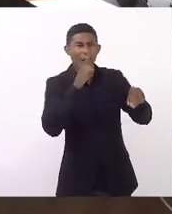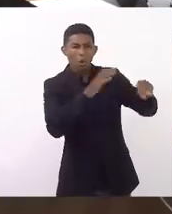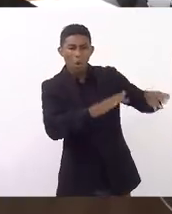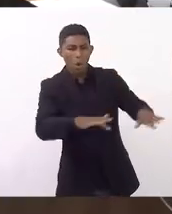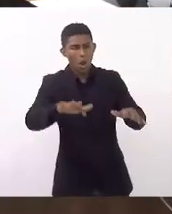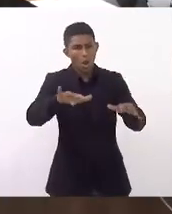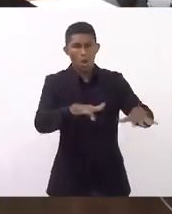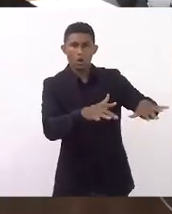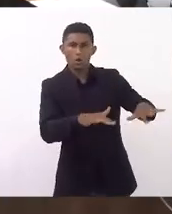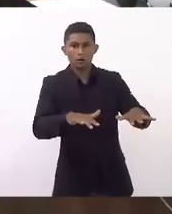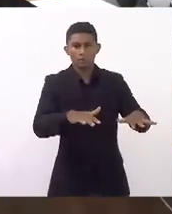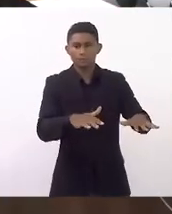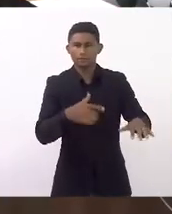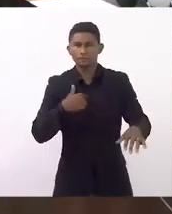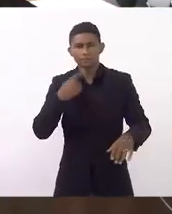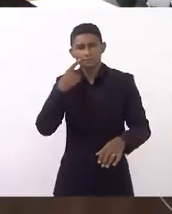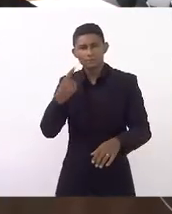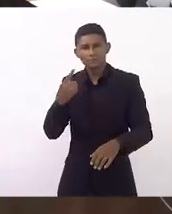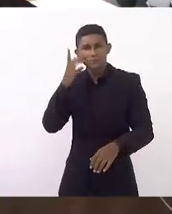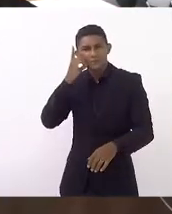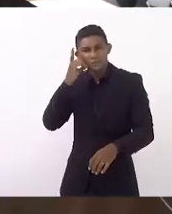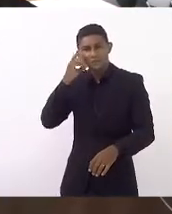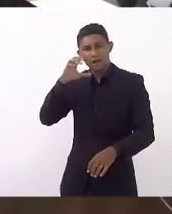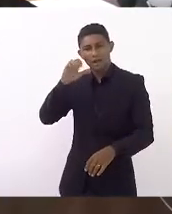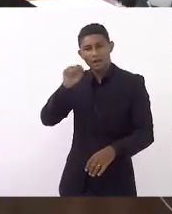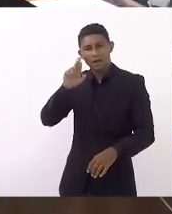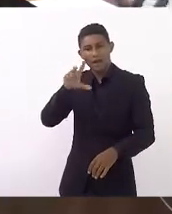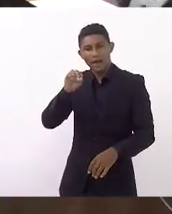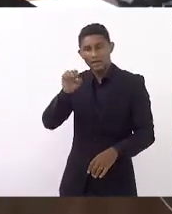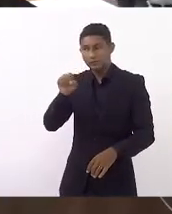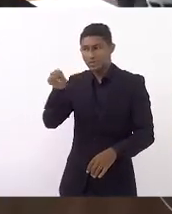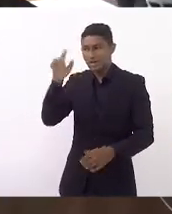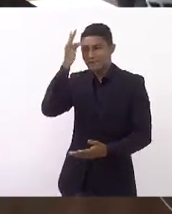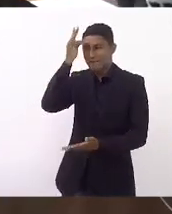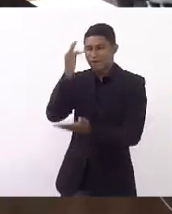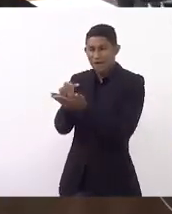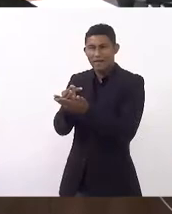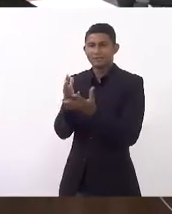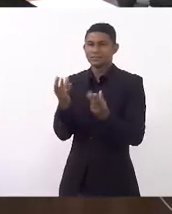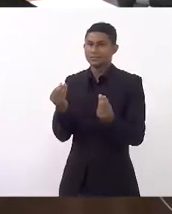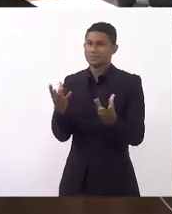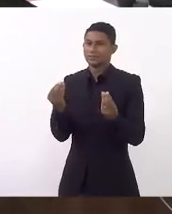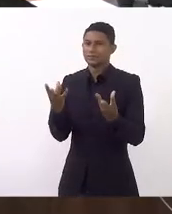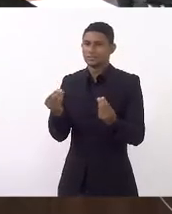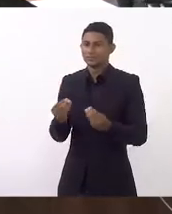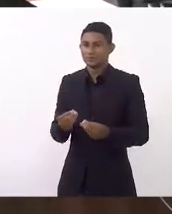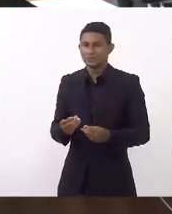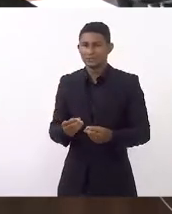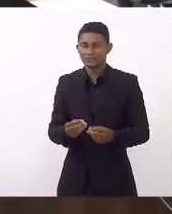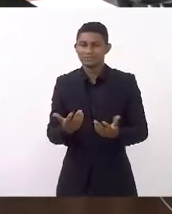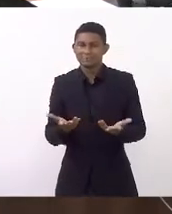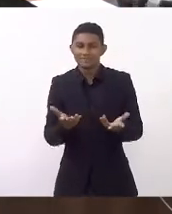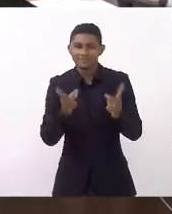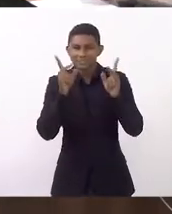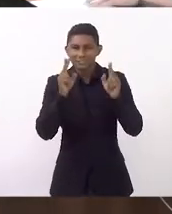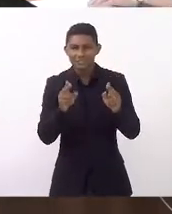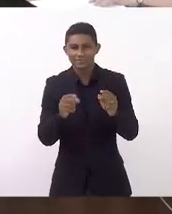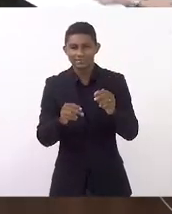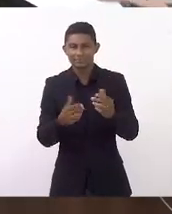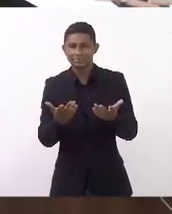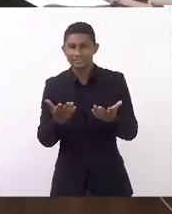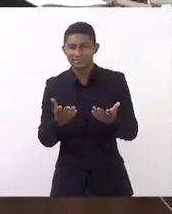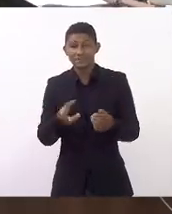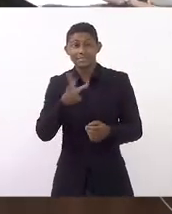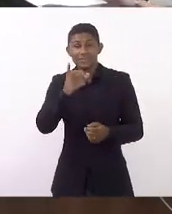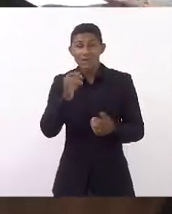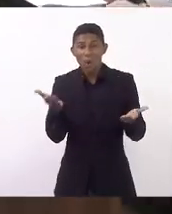tem fé demais hoje. Está vendo, Mink? Se basta um grão de mostarda, Mink hoje, se